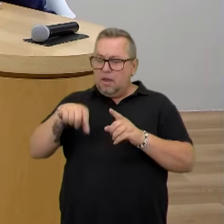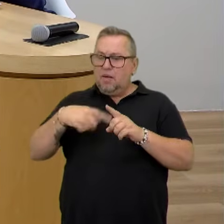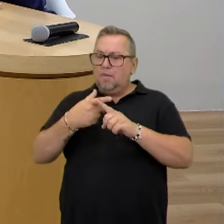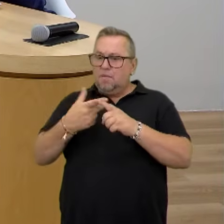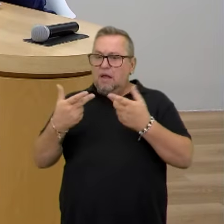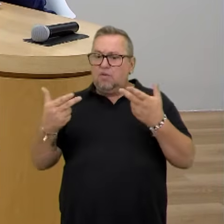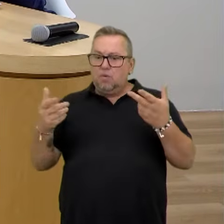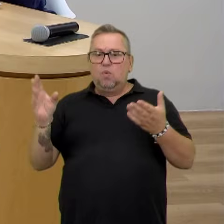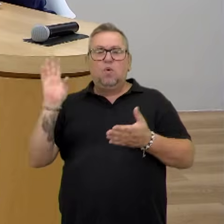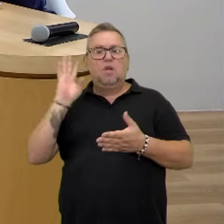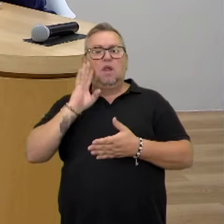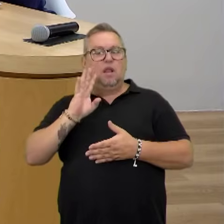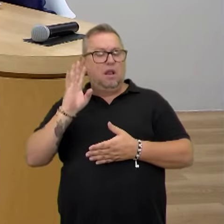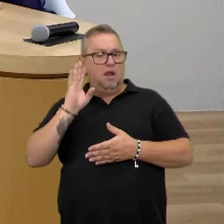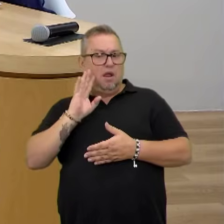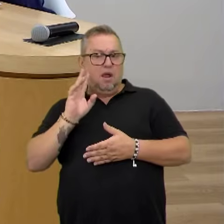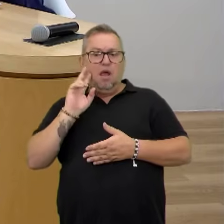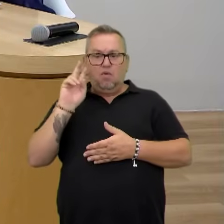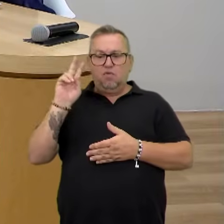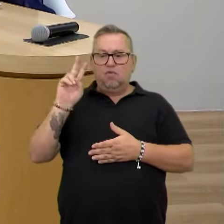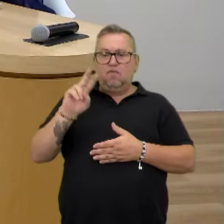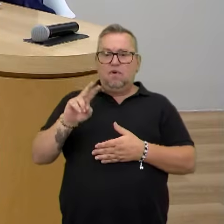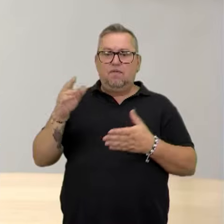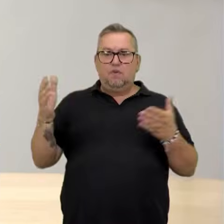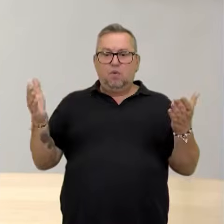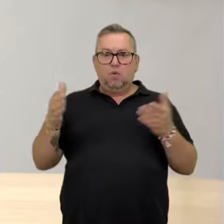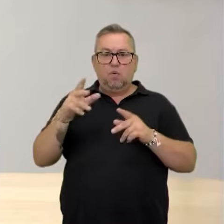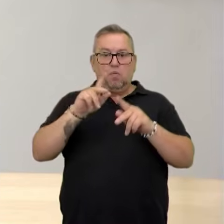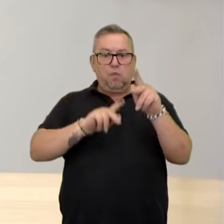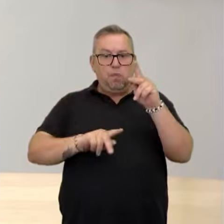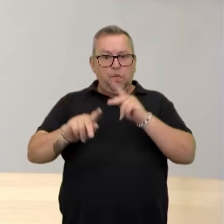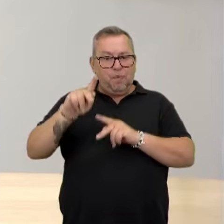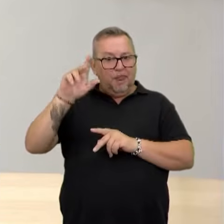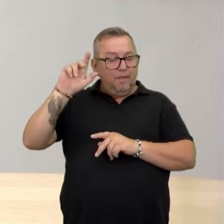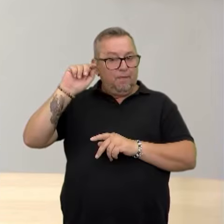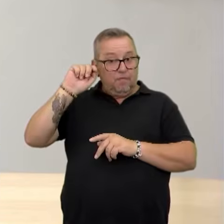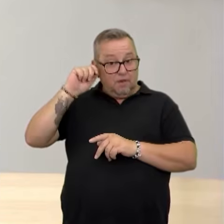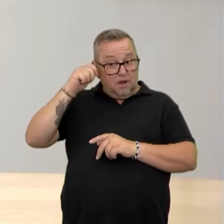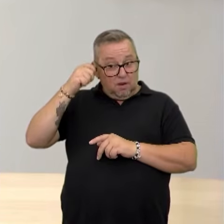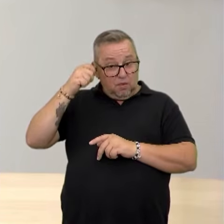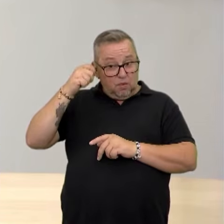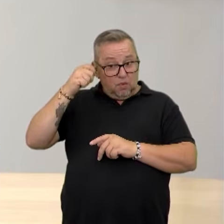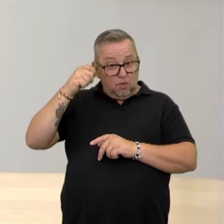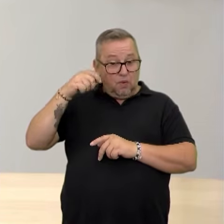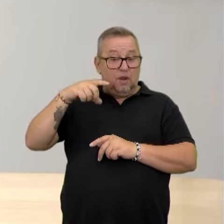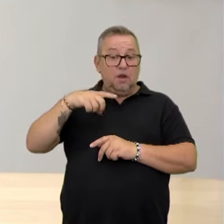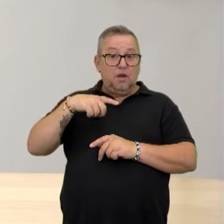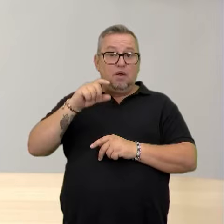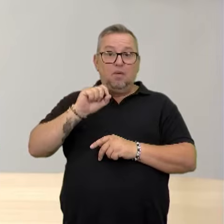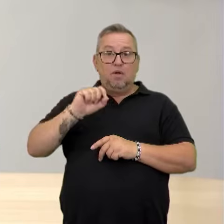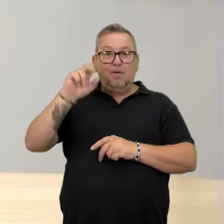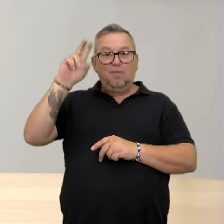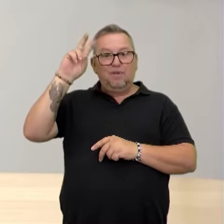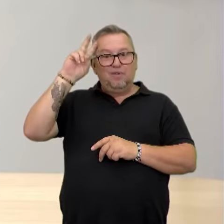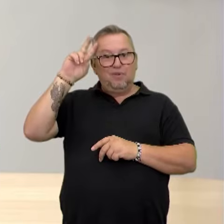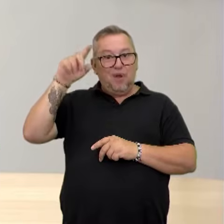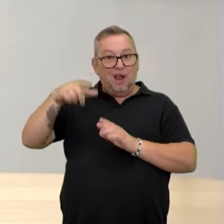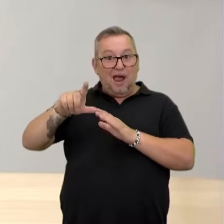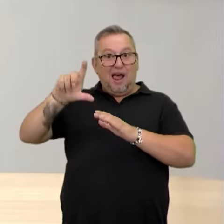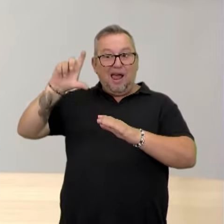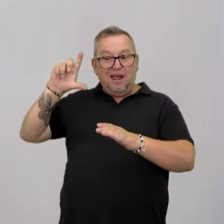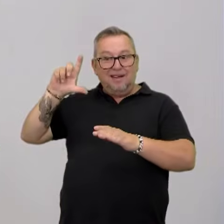aí a gente vai ver hoje, né, nessa aula, que os povos afrodescendentes, né, eles tinham uma história antes